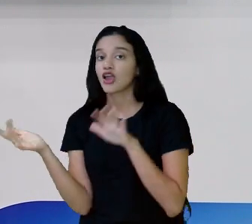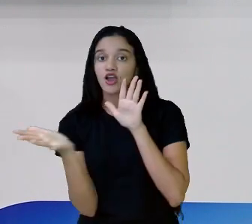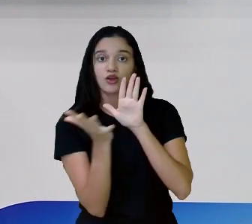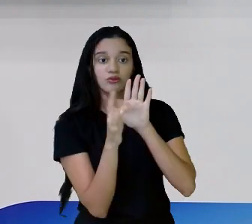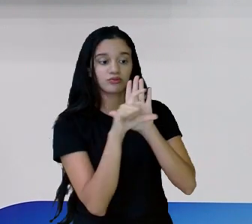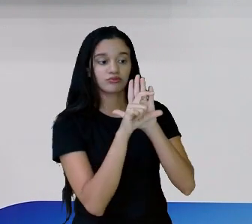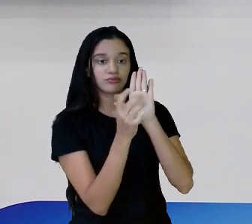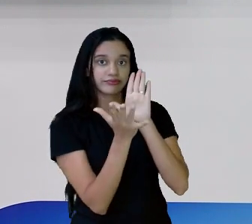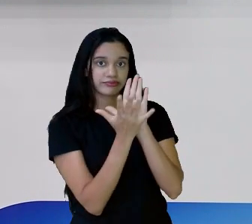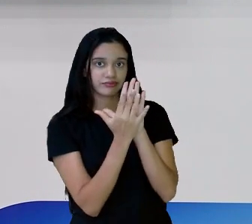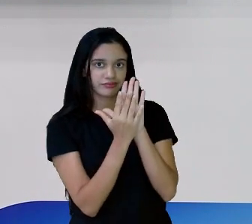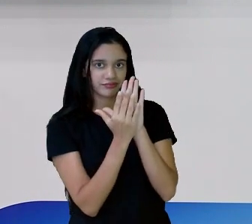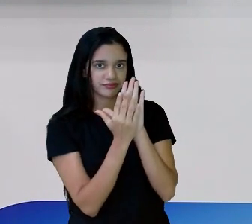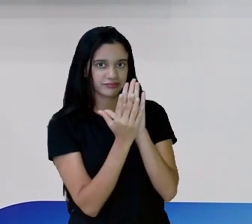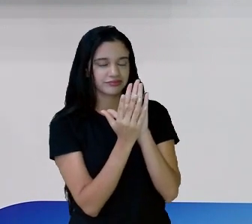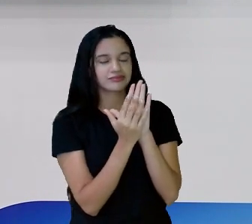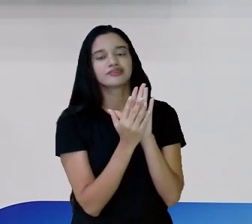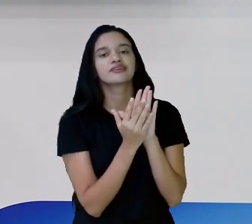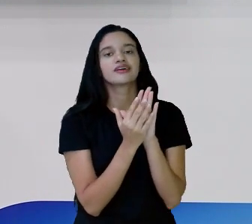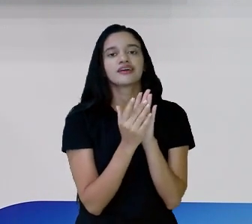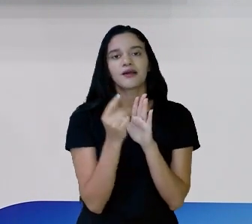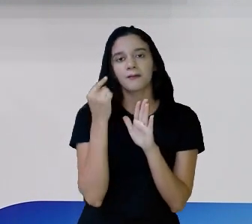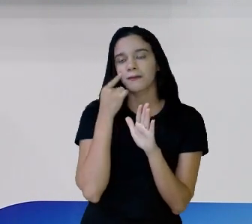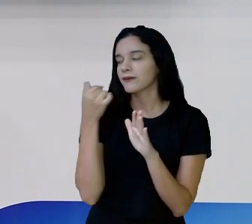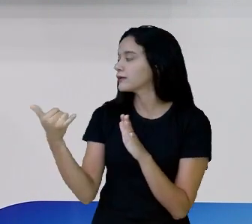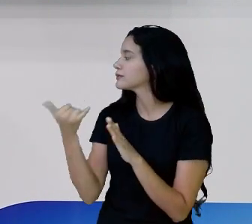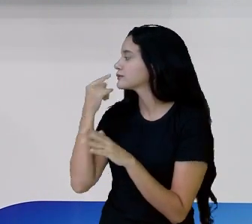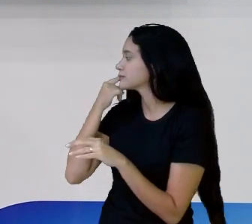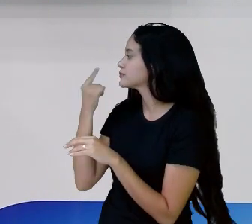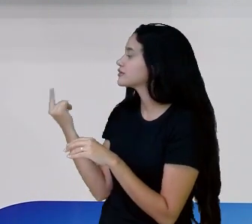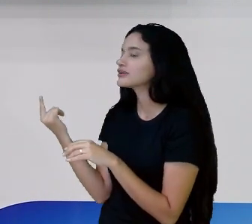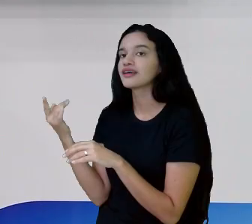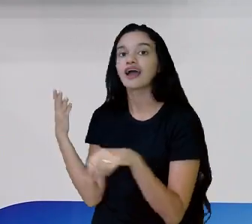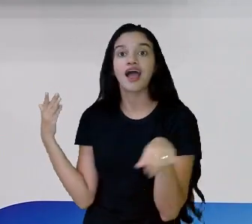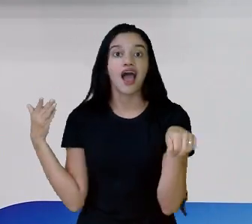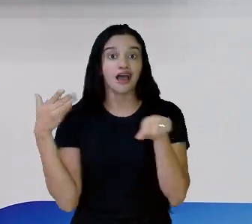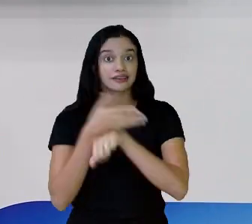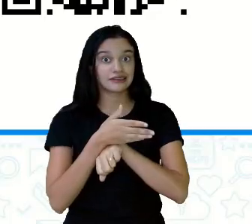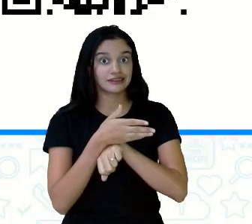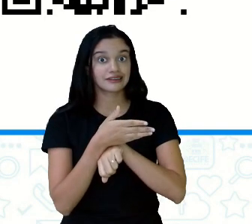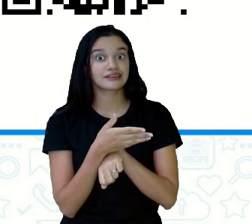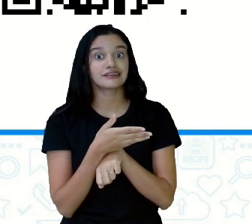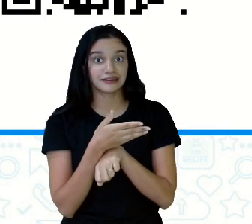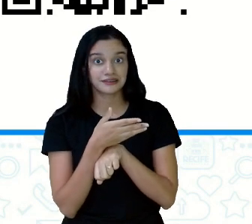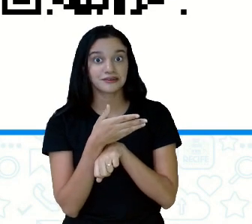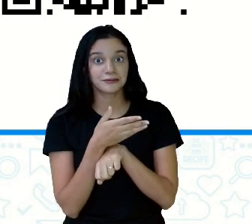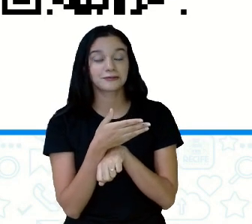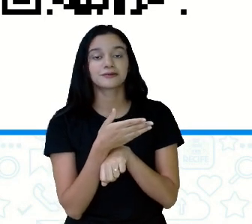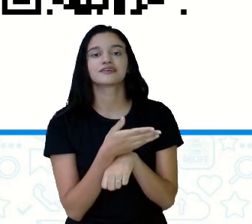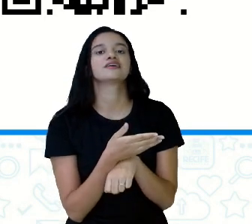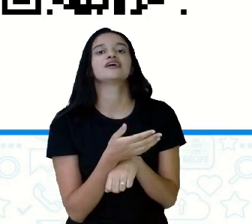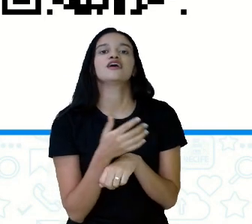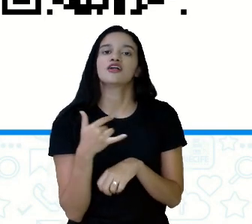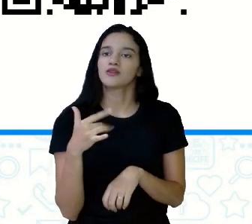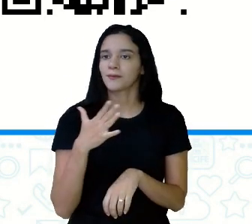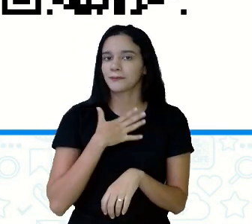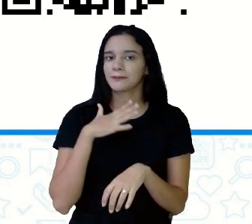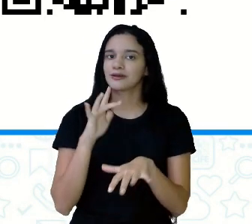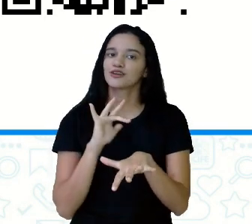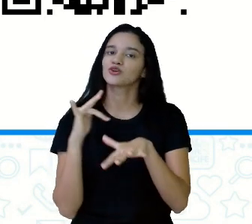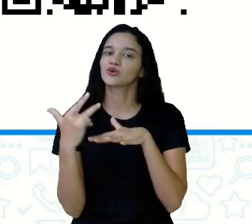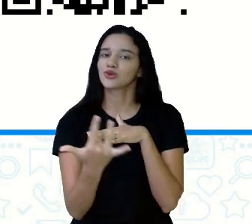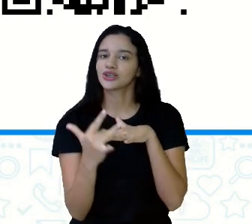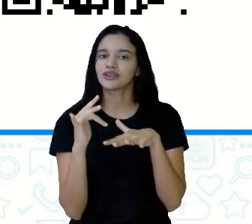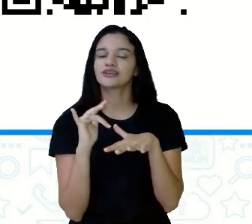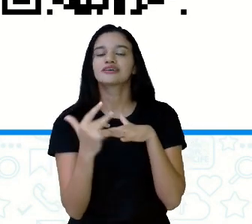QR Code ali? Você vai lá com seu celular, acessa o QR Code, vai entrar no meu Instagram, professora